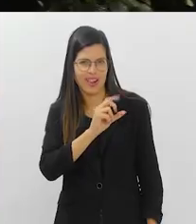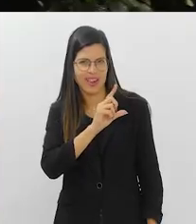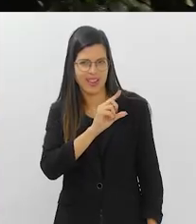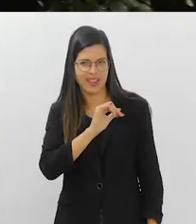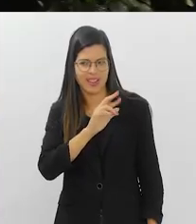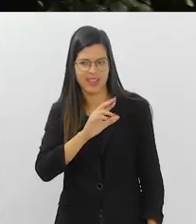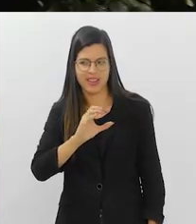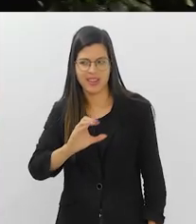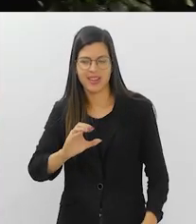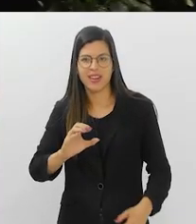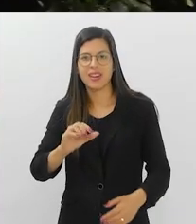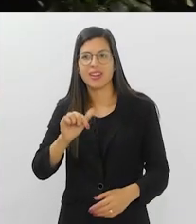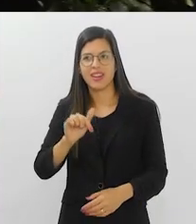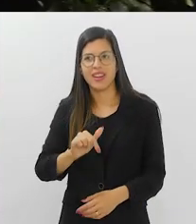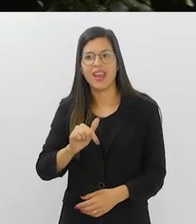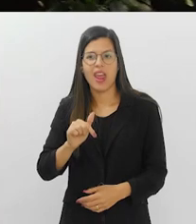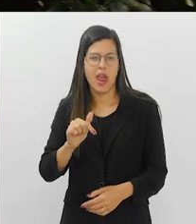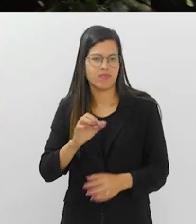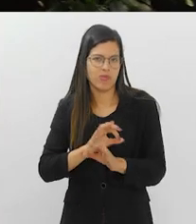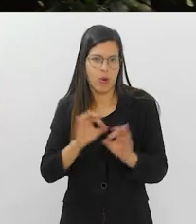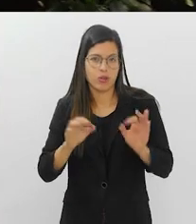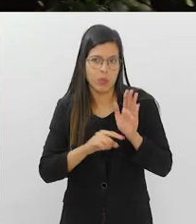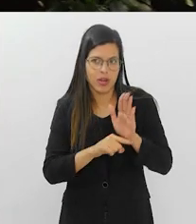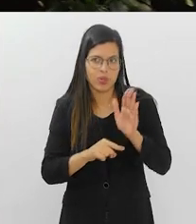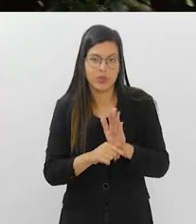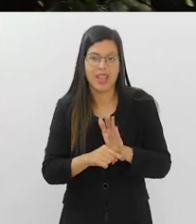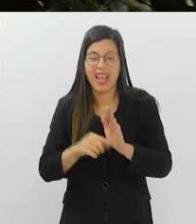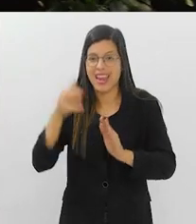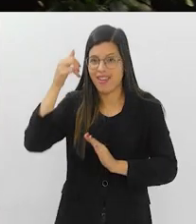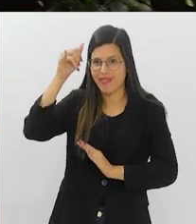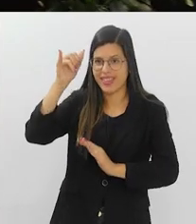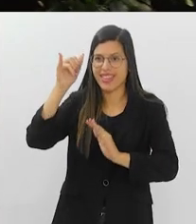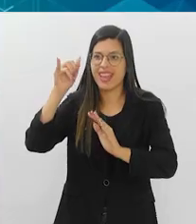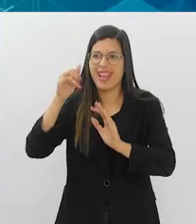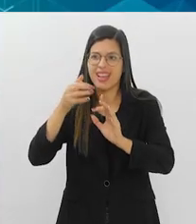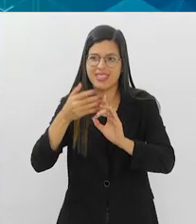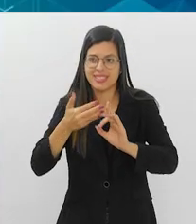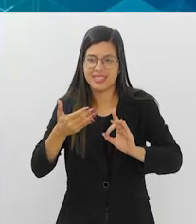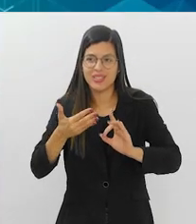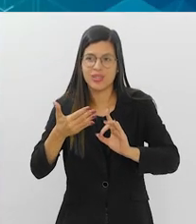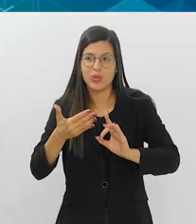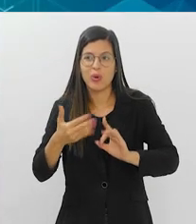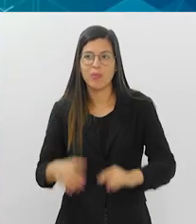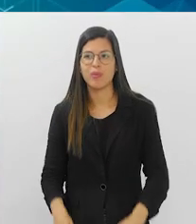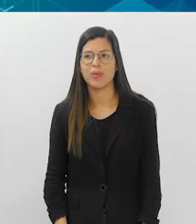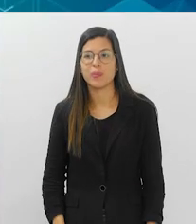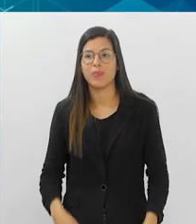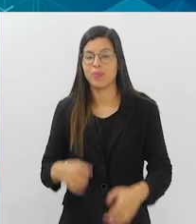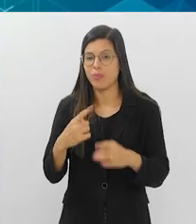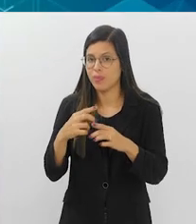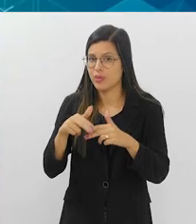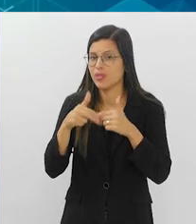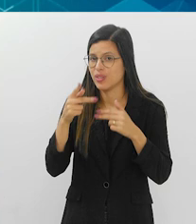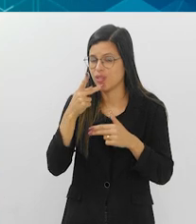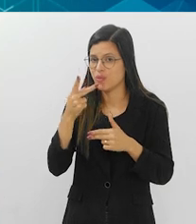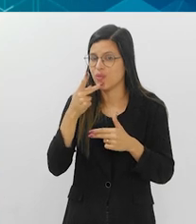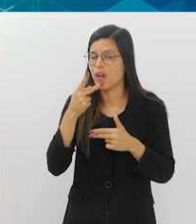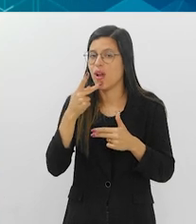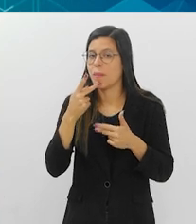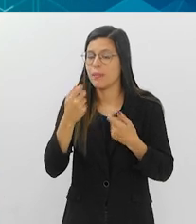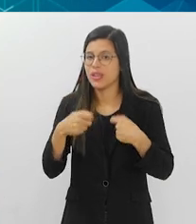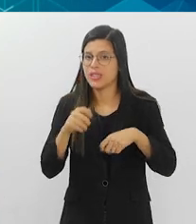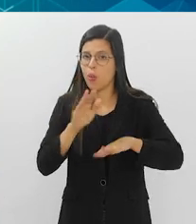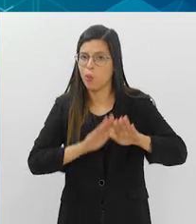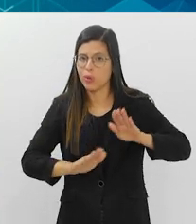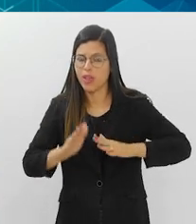um potencial aí, né? A desenvolver uma síndrome dessa, né? Realmente tem que tomar cuidado. Por isso que a gente fala muito das pausas,